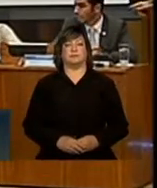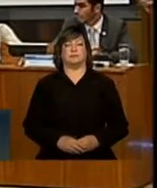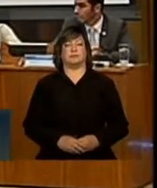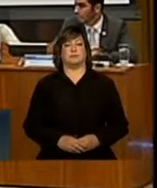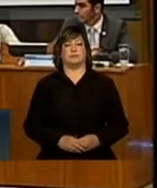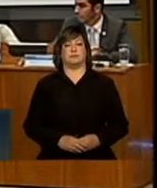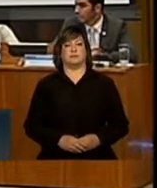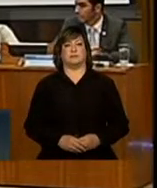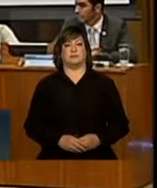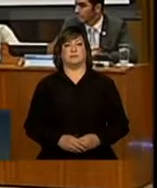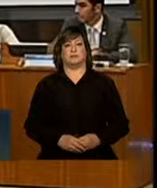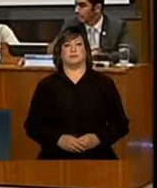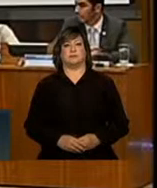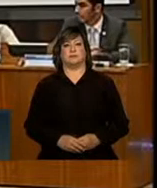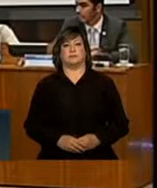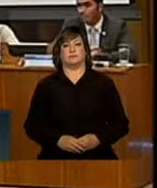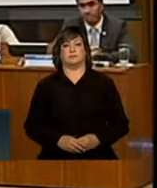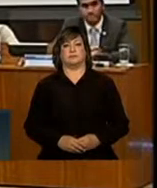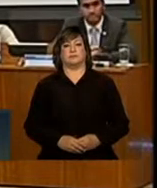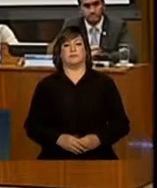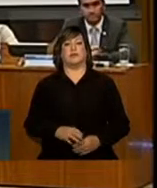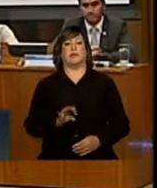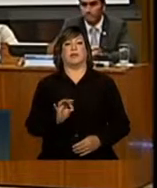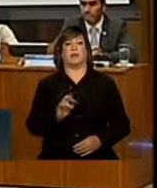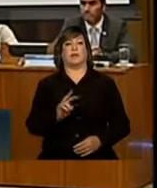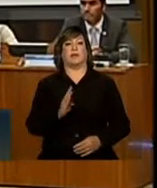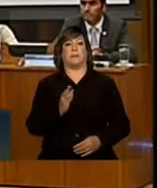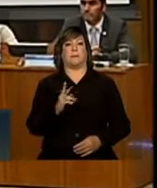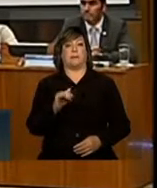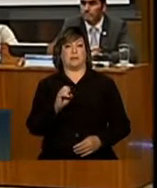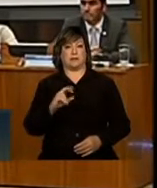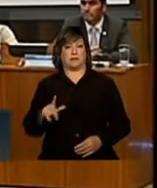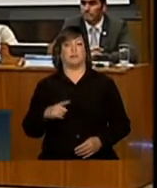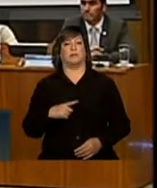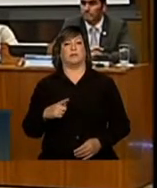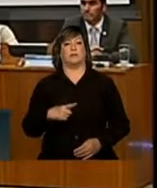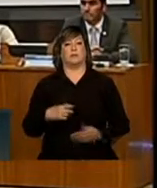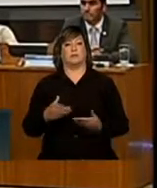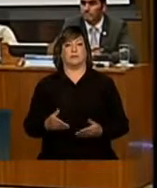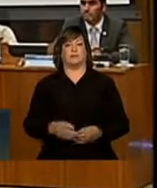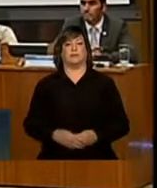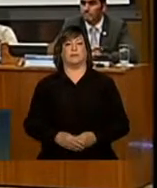Aperta. TV Brasil. TV Brasil.